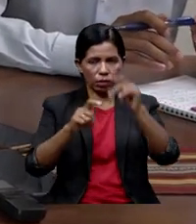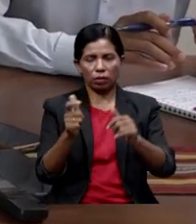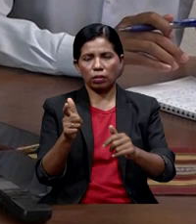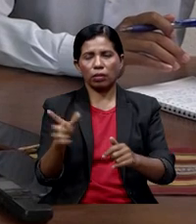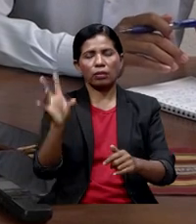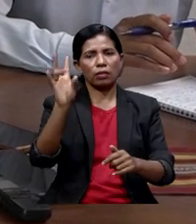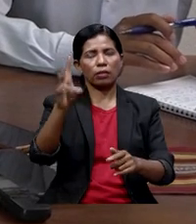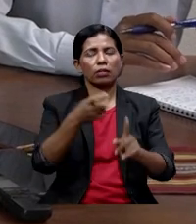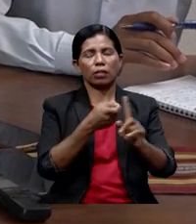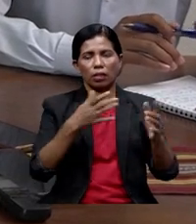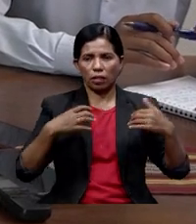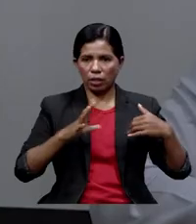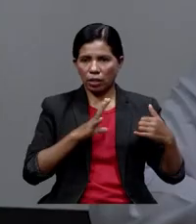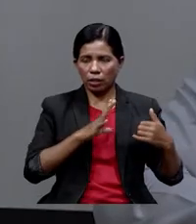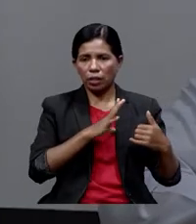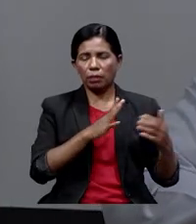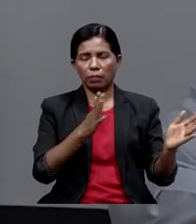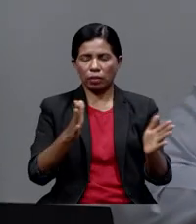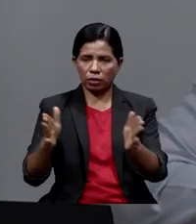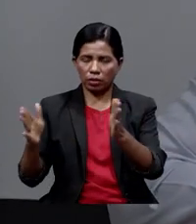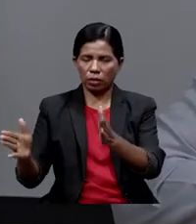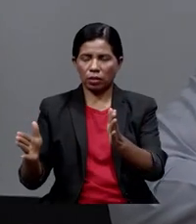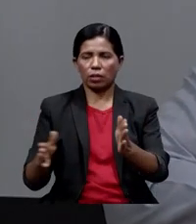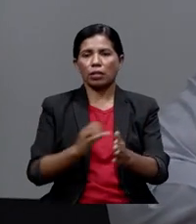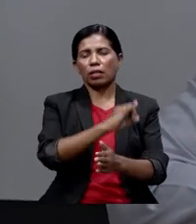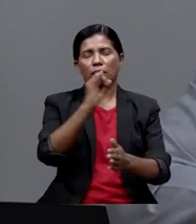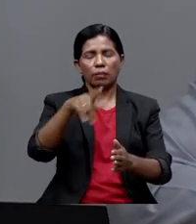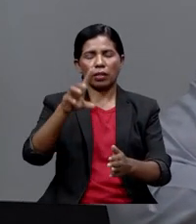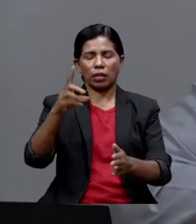mac se ia processo investigação, no caso lima, pedir a